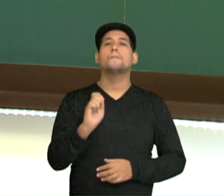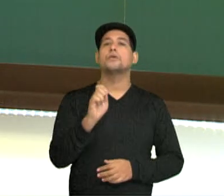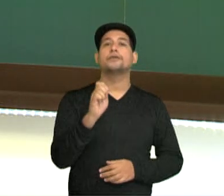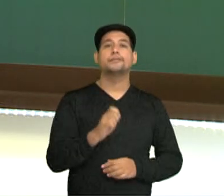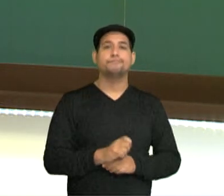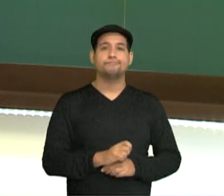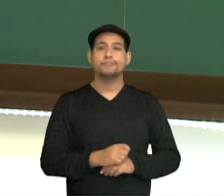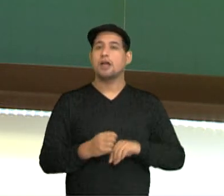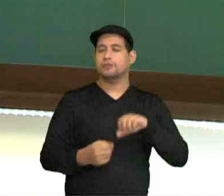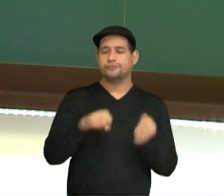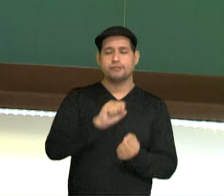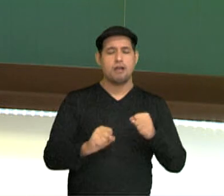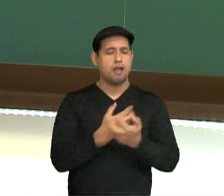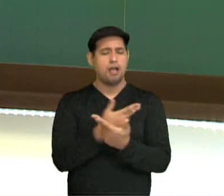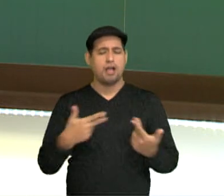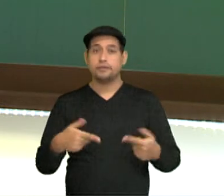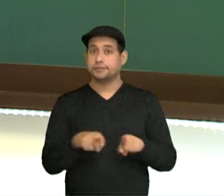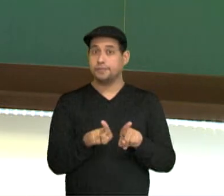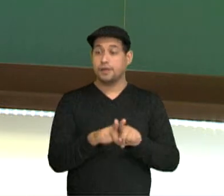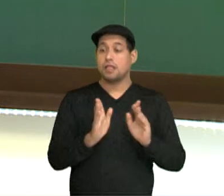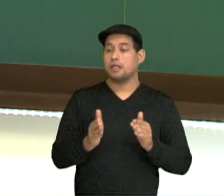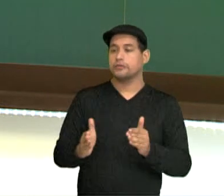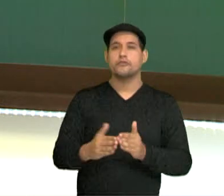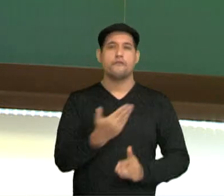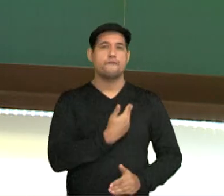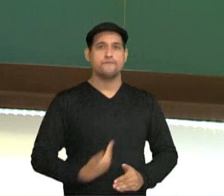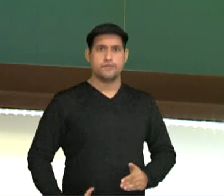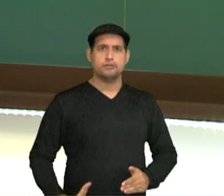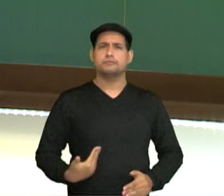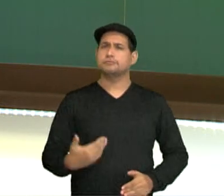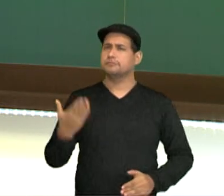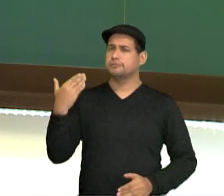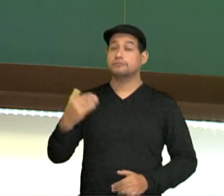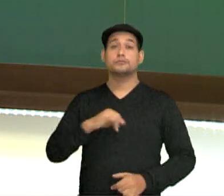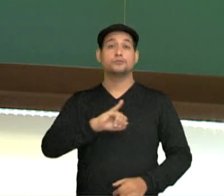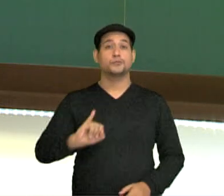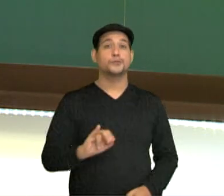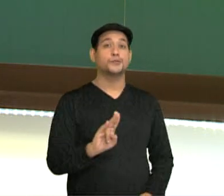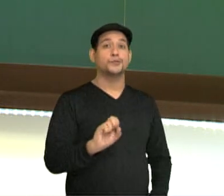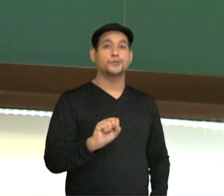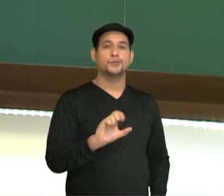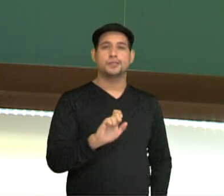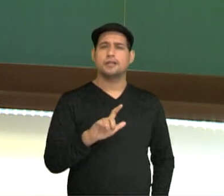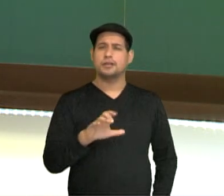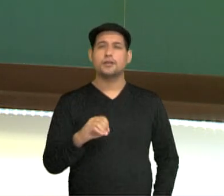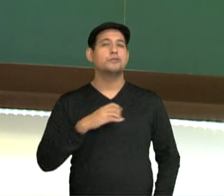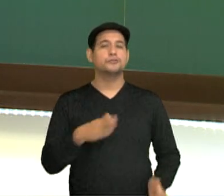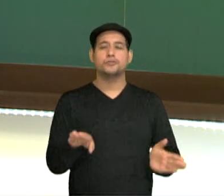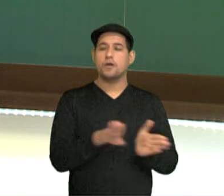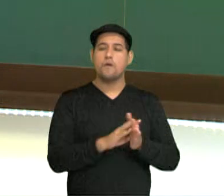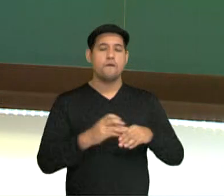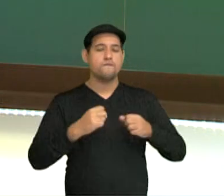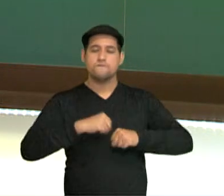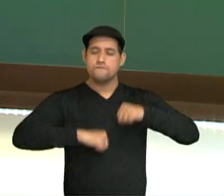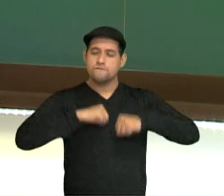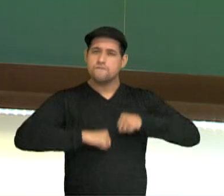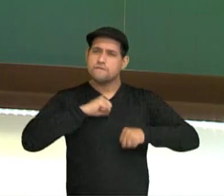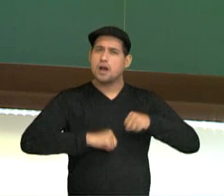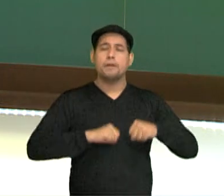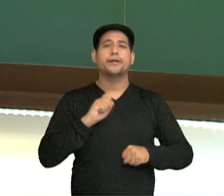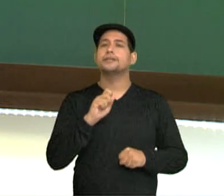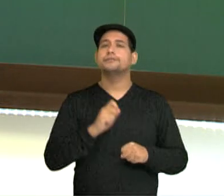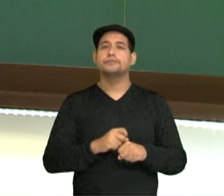as automobilísticas. É nesse período do governo de Juscelino Kubitschek que vêm as indústrias automobilísticas para o Brasil por causa